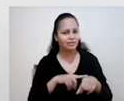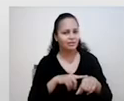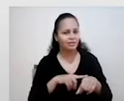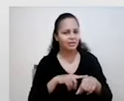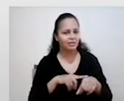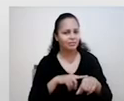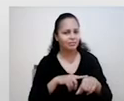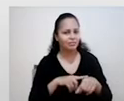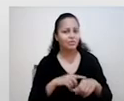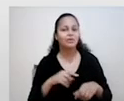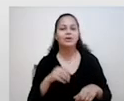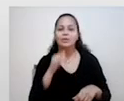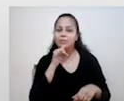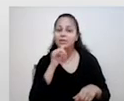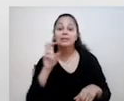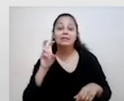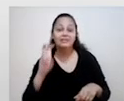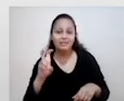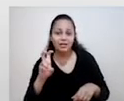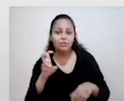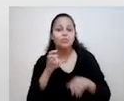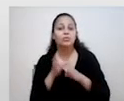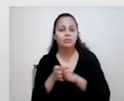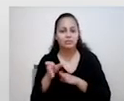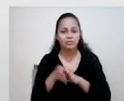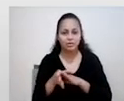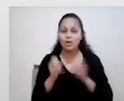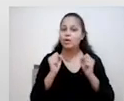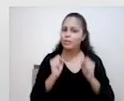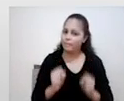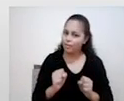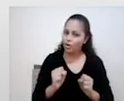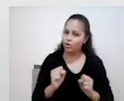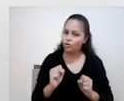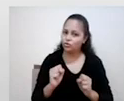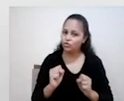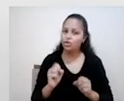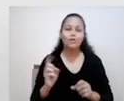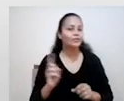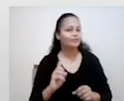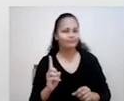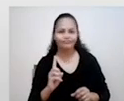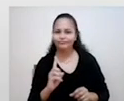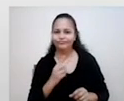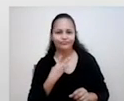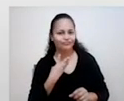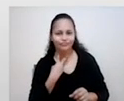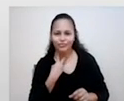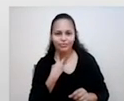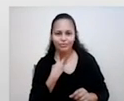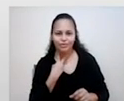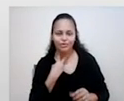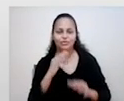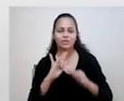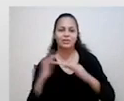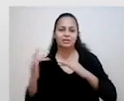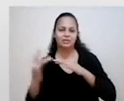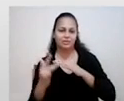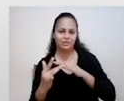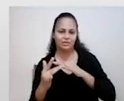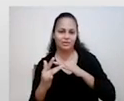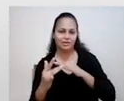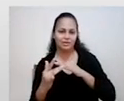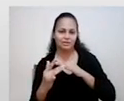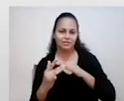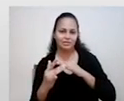artigos, 5 orientações do que deve ou não deve fazer nas redes sociais, tá? Então, vocês vão escrever aí esses 5 artigos de uma